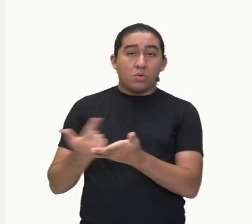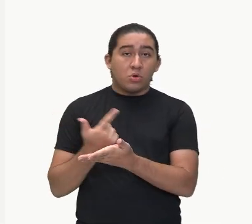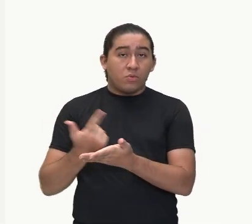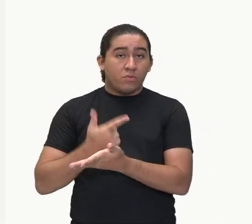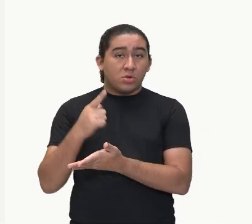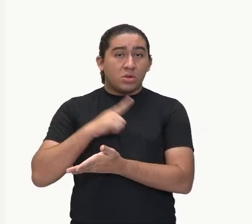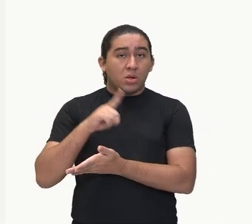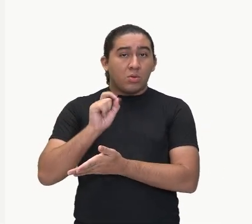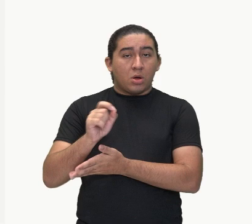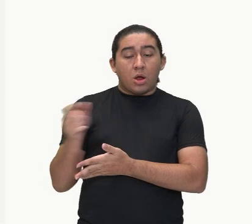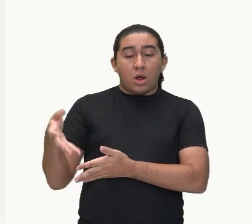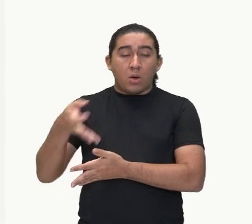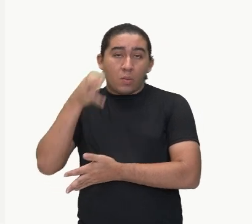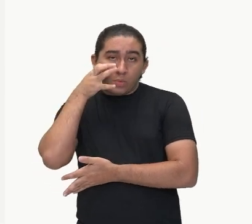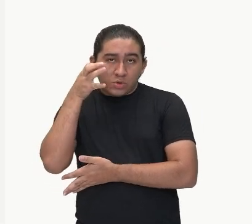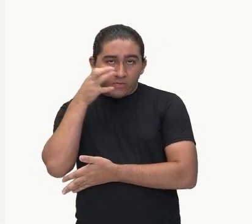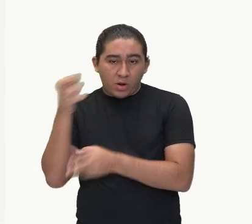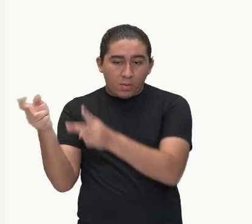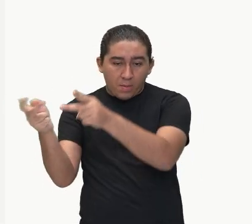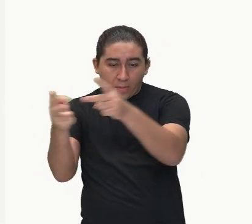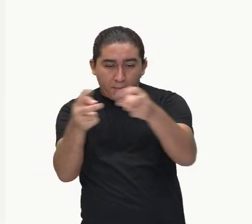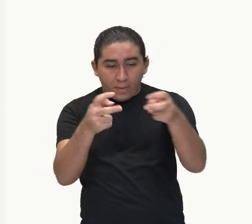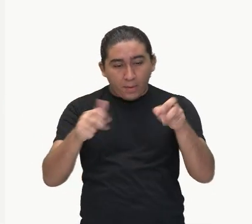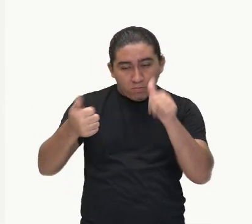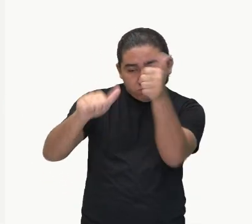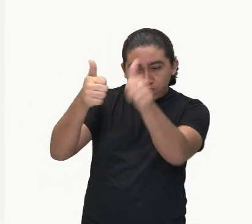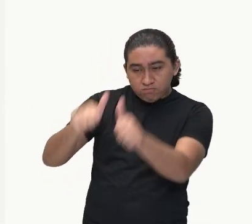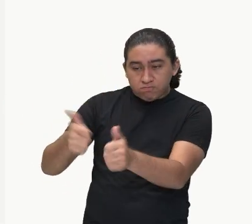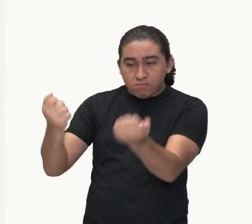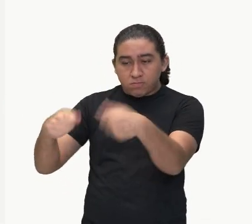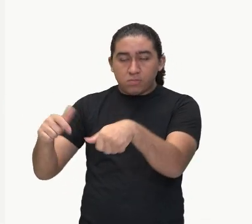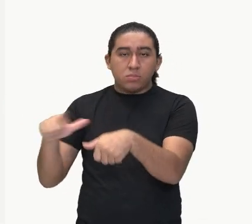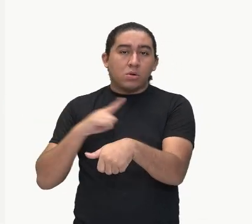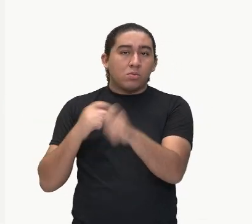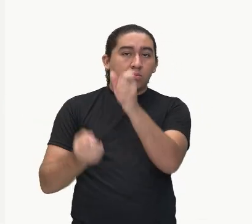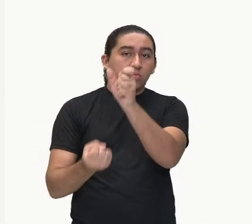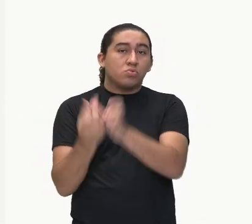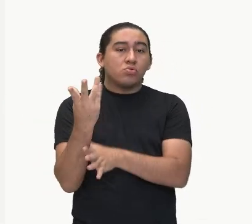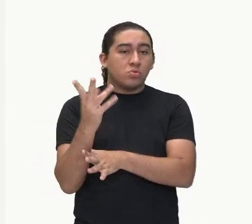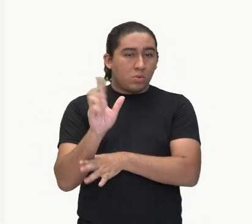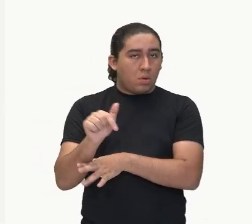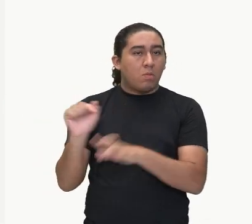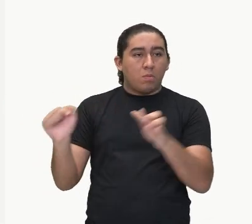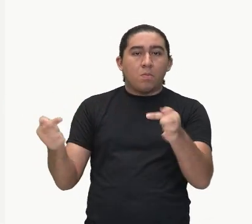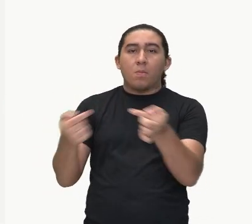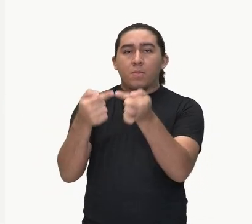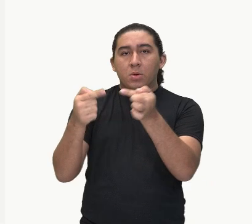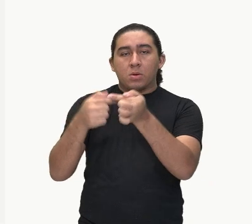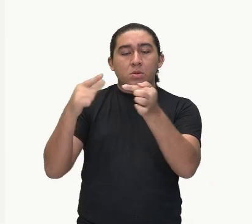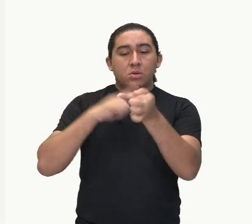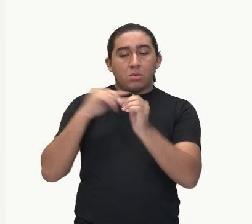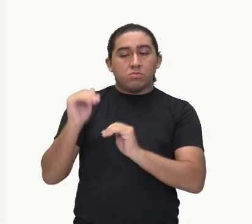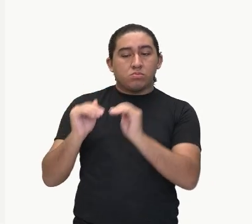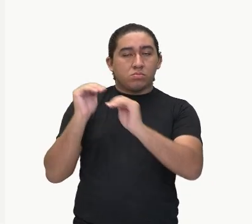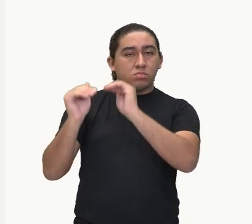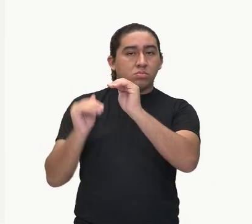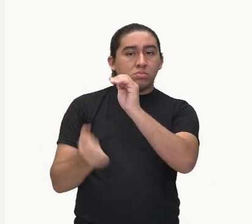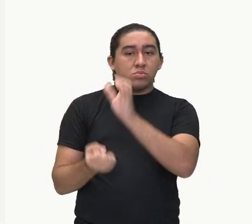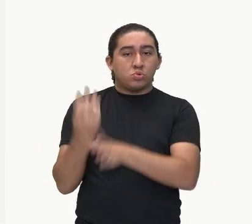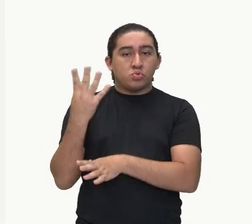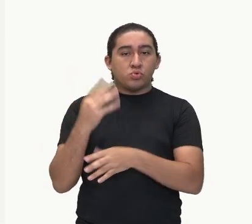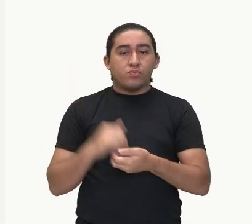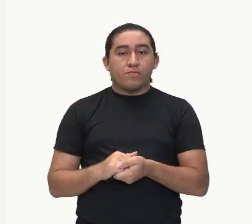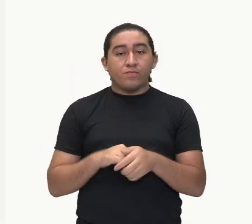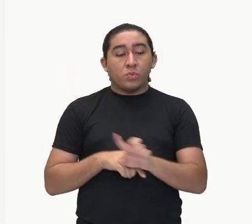romance observado, né, analisado, que vai ser desenvolvido, e o romance aqui